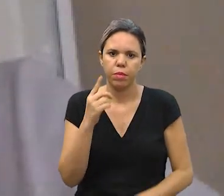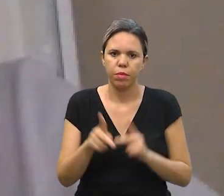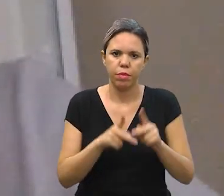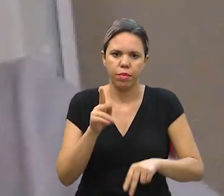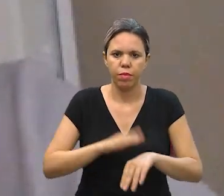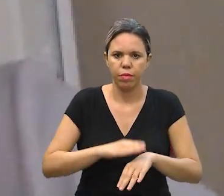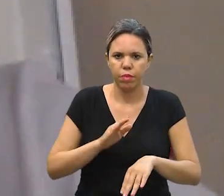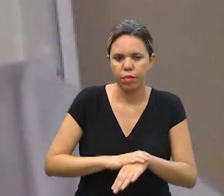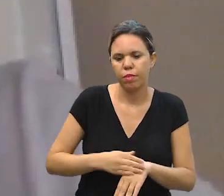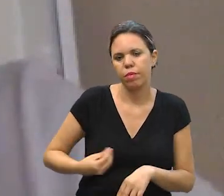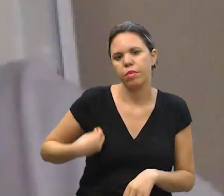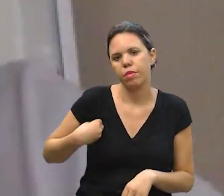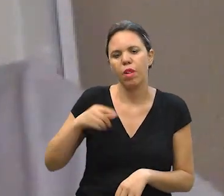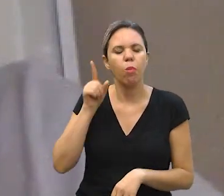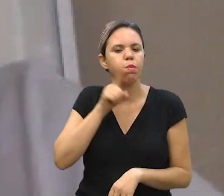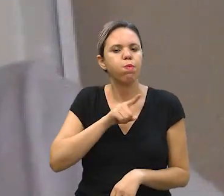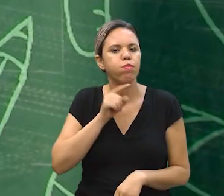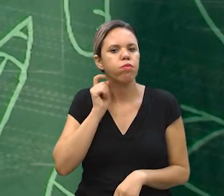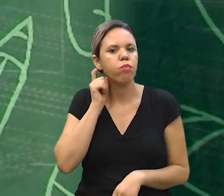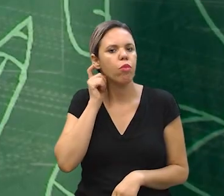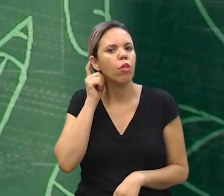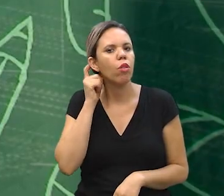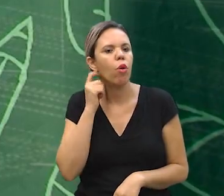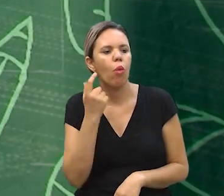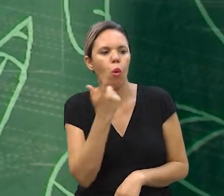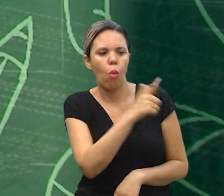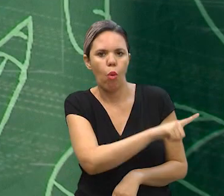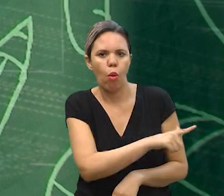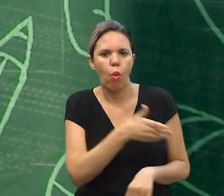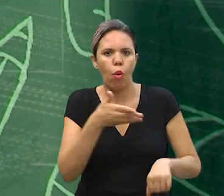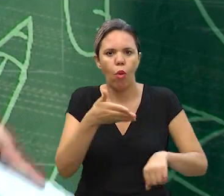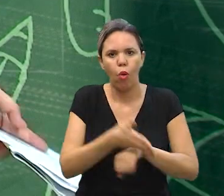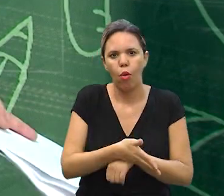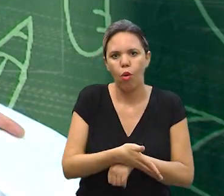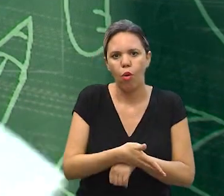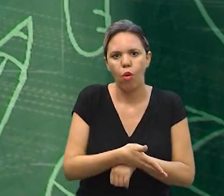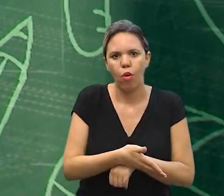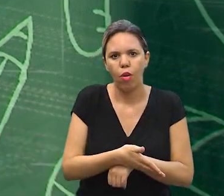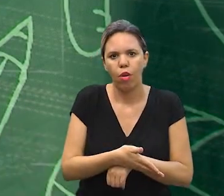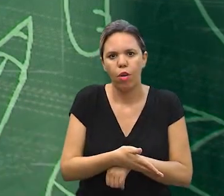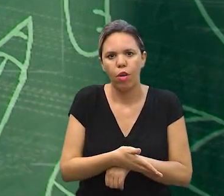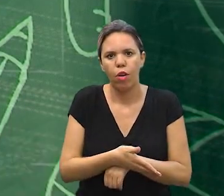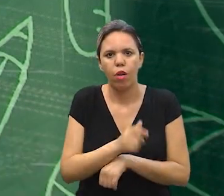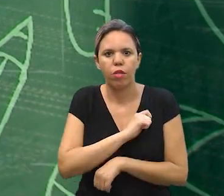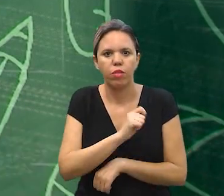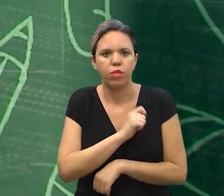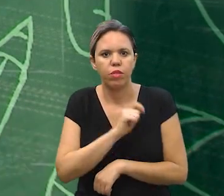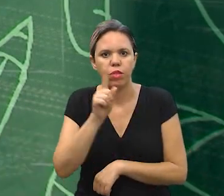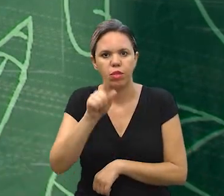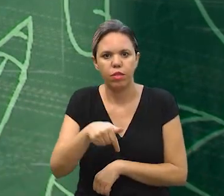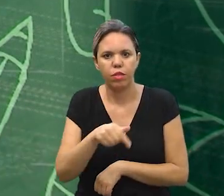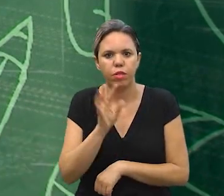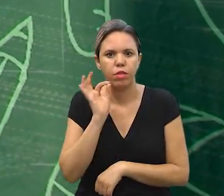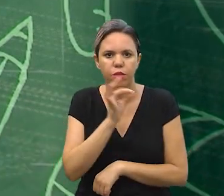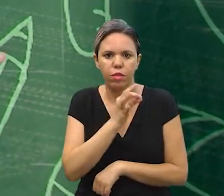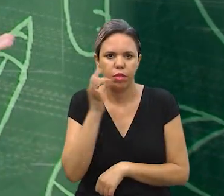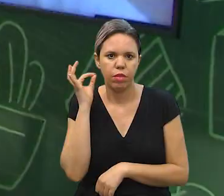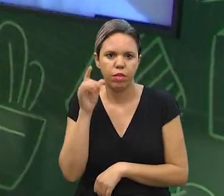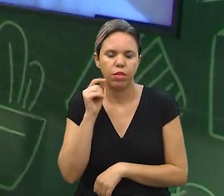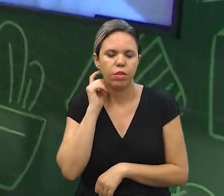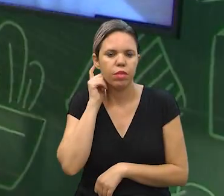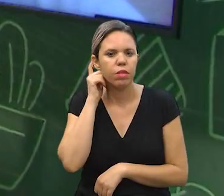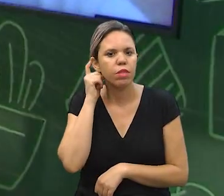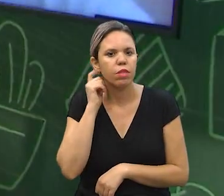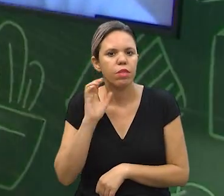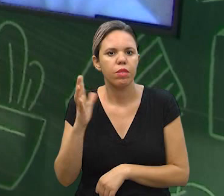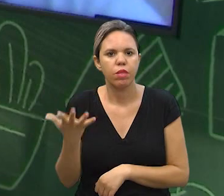gente, autores que estavam nos Estados Unidos, outros que estavam, um que estava no Canadá. Essa é a vantagem, né,